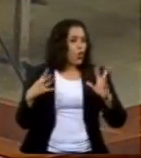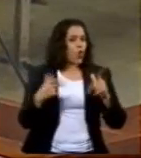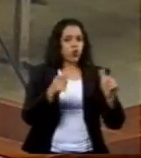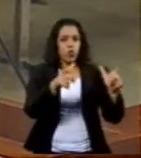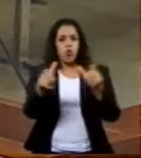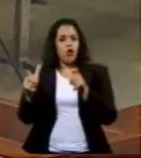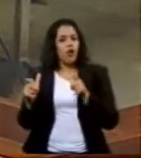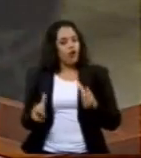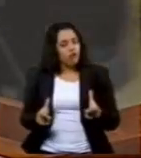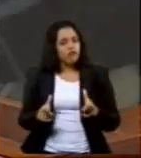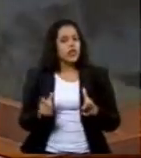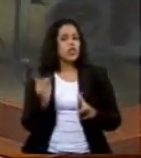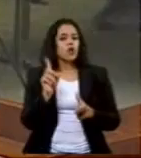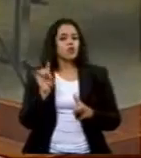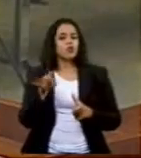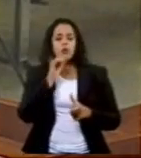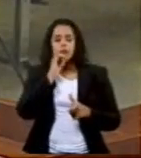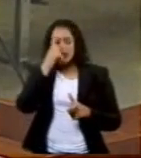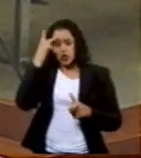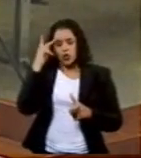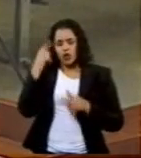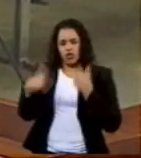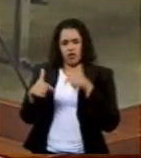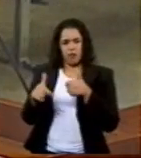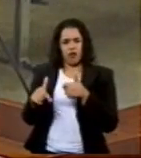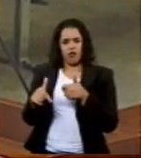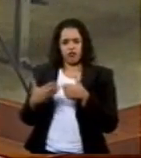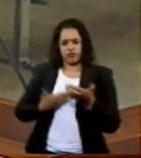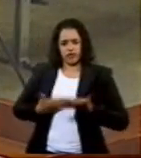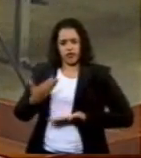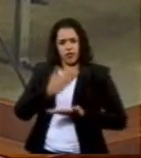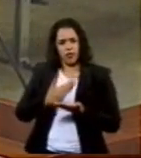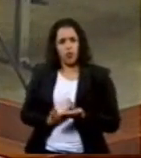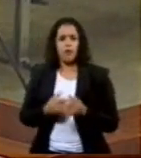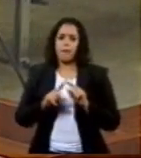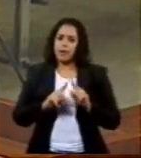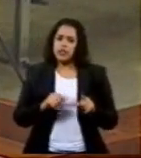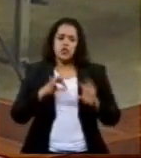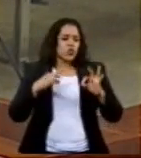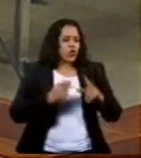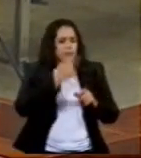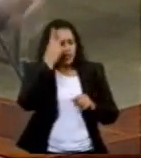trabalhador portuário avulso, mas para todos que têm atribuições legais